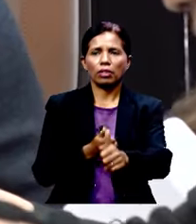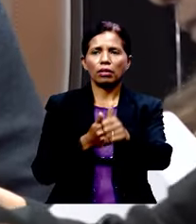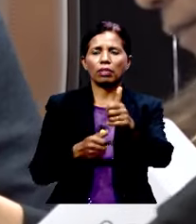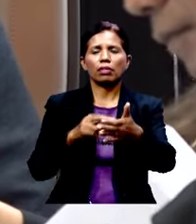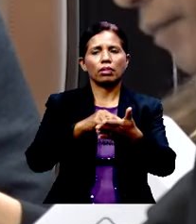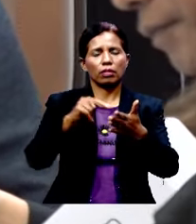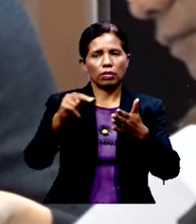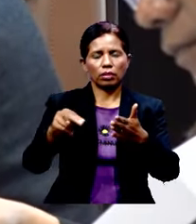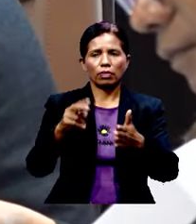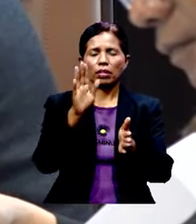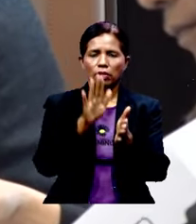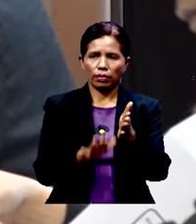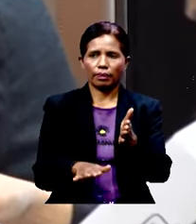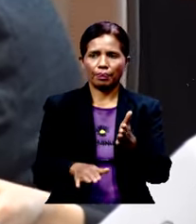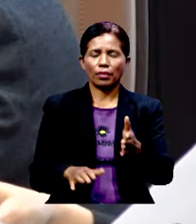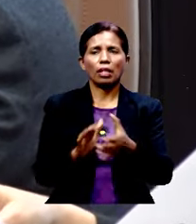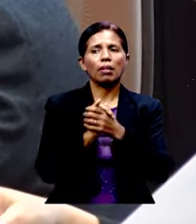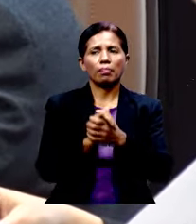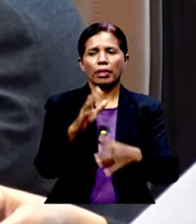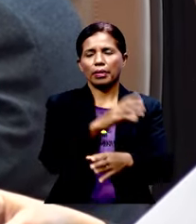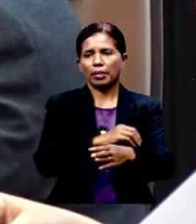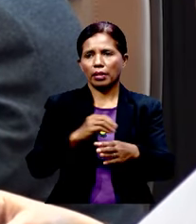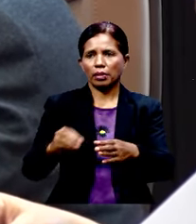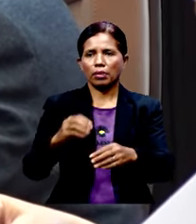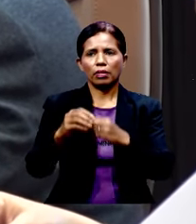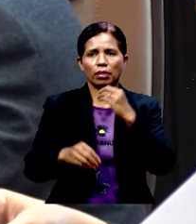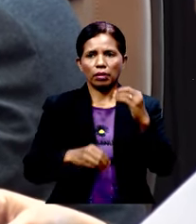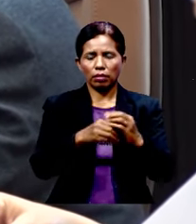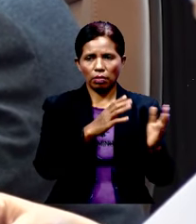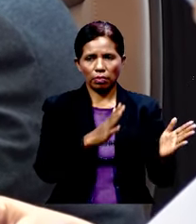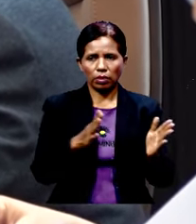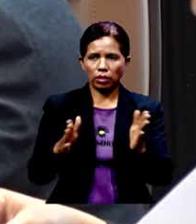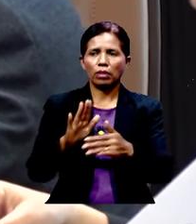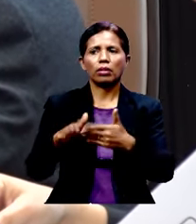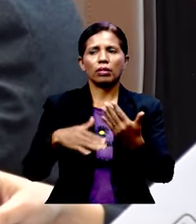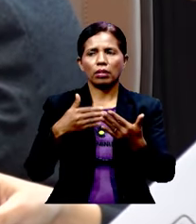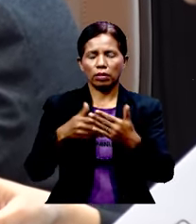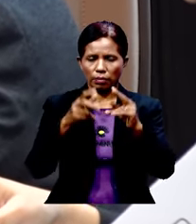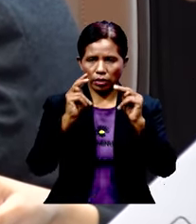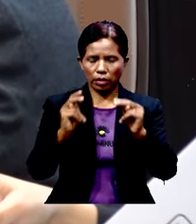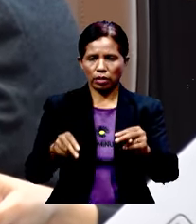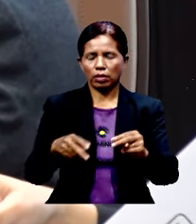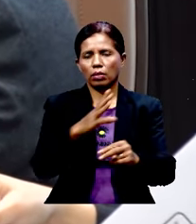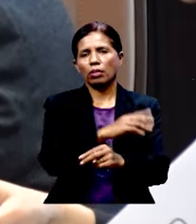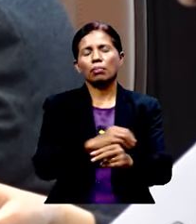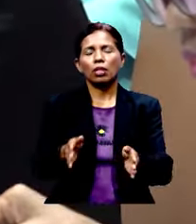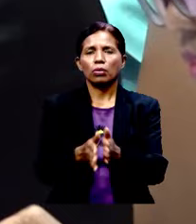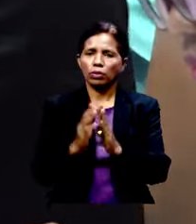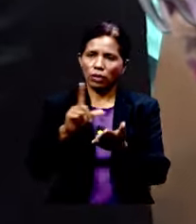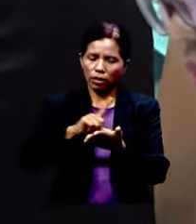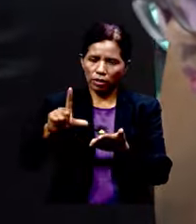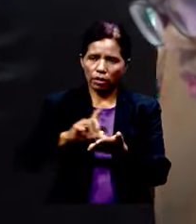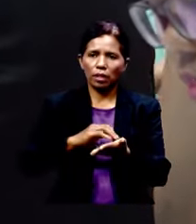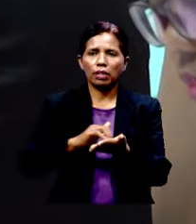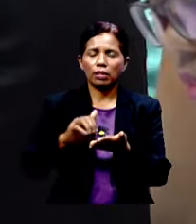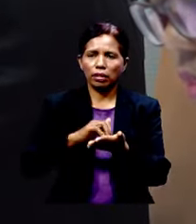nível risco. No amete em princípio, simplificação ba procedimento CIRANEBE precisa ba licenciamento, mantém